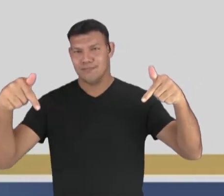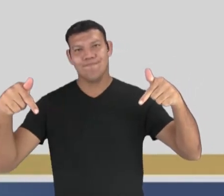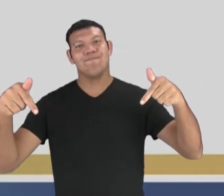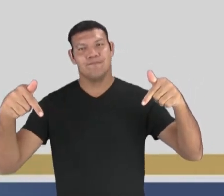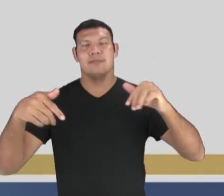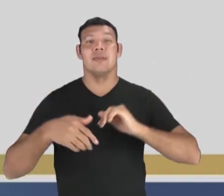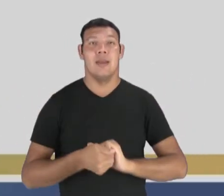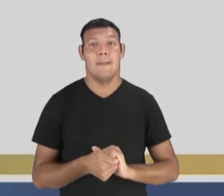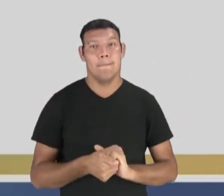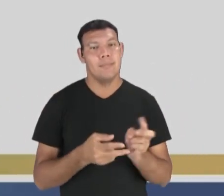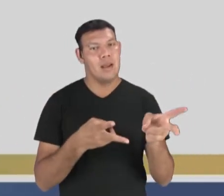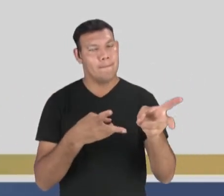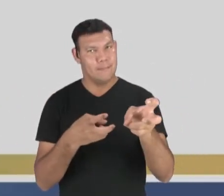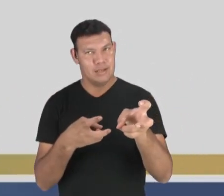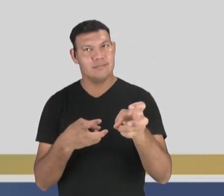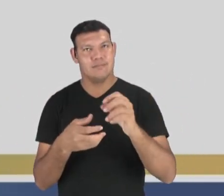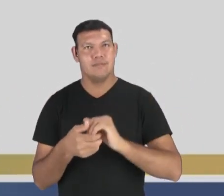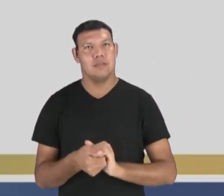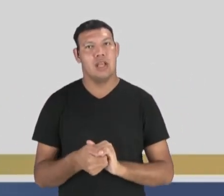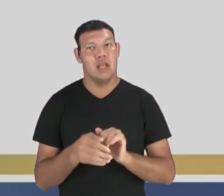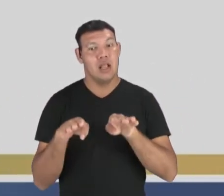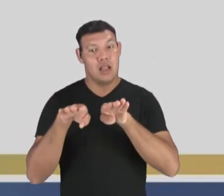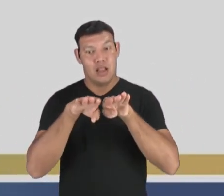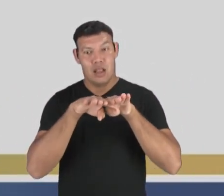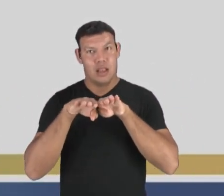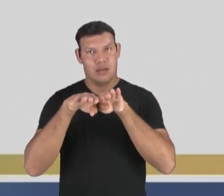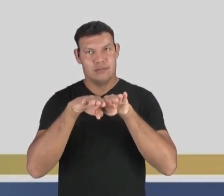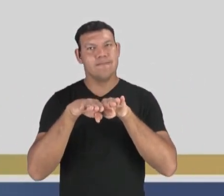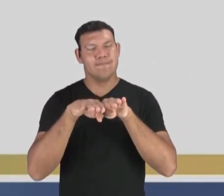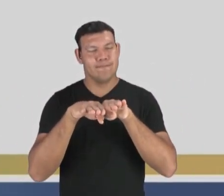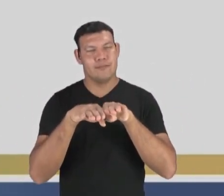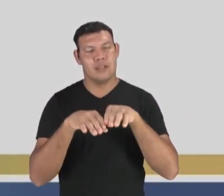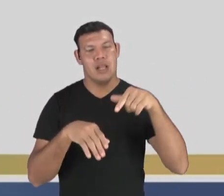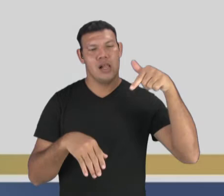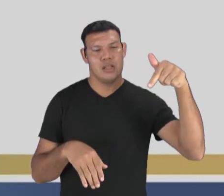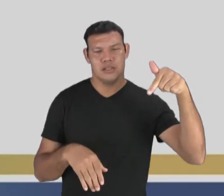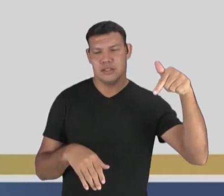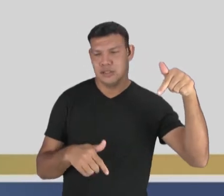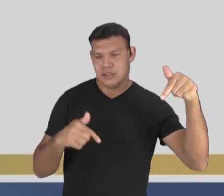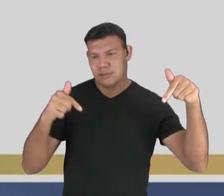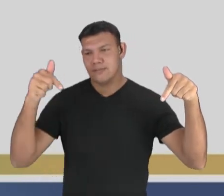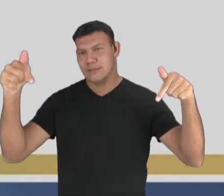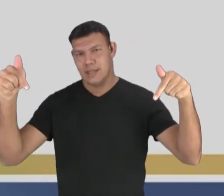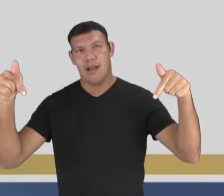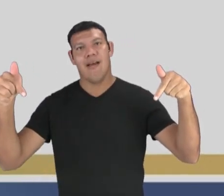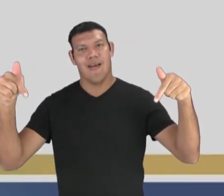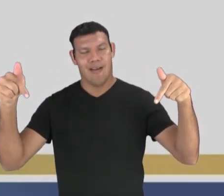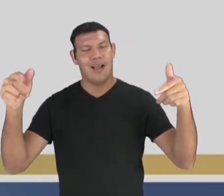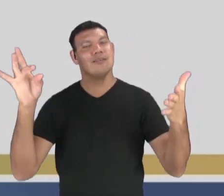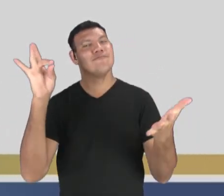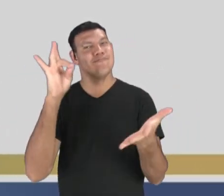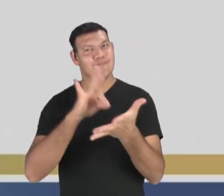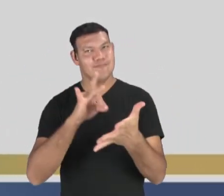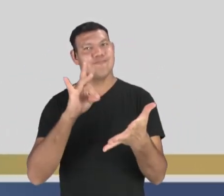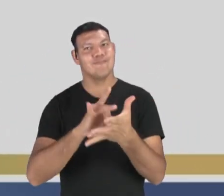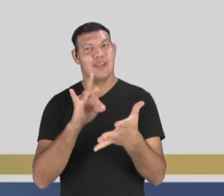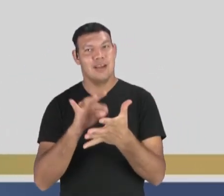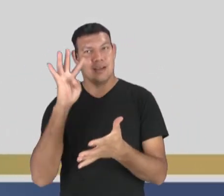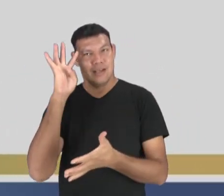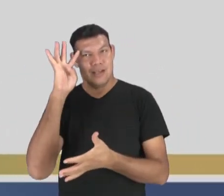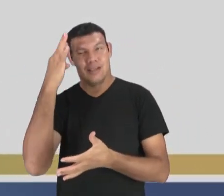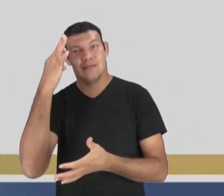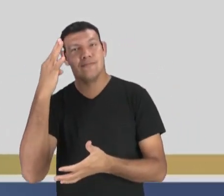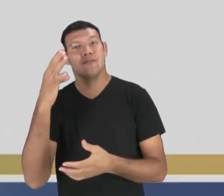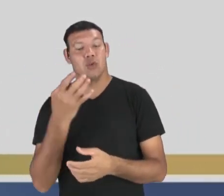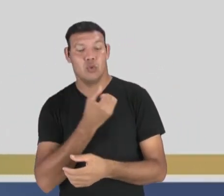perceber que na igualdade que há das equações, as soluções ou